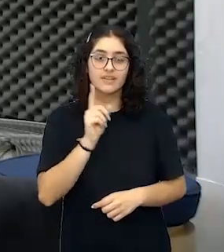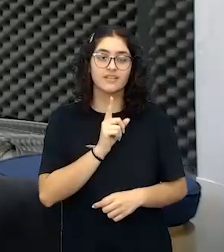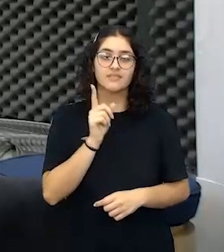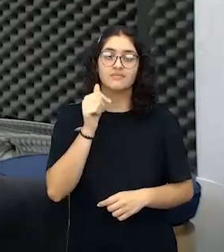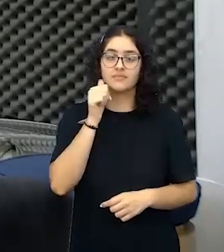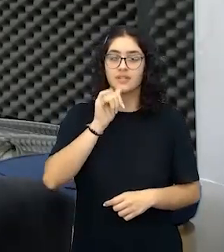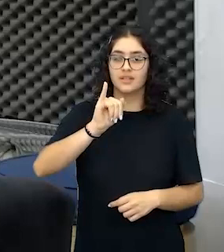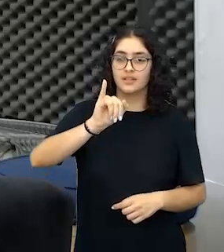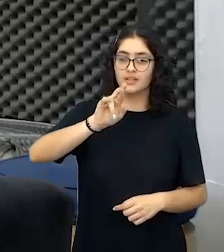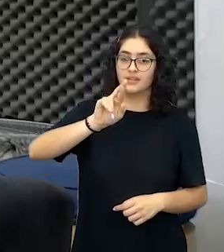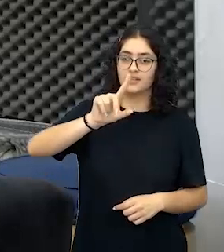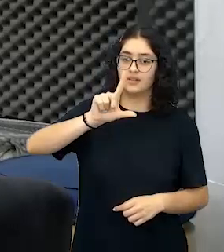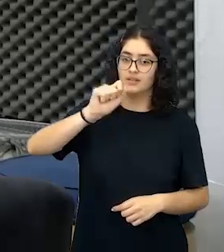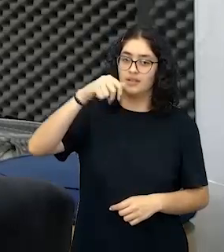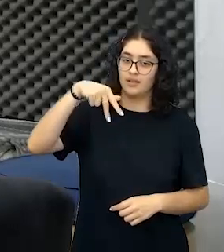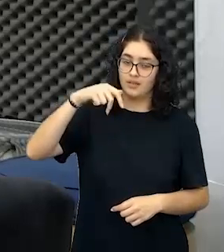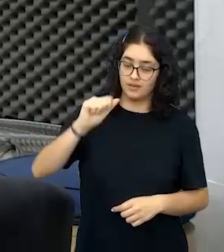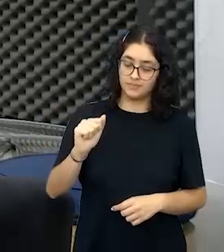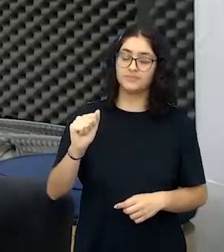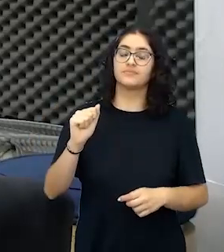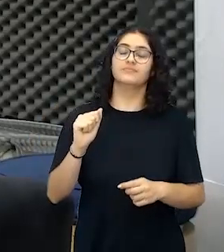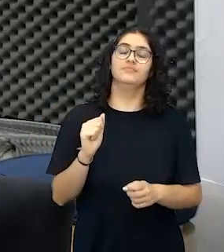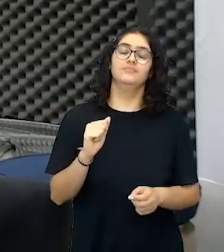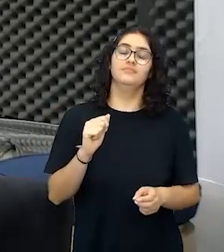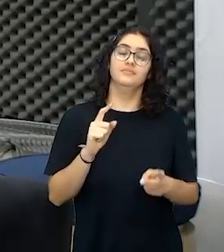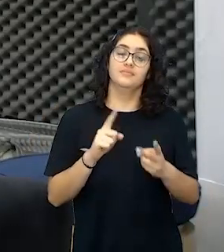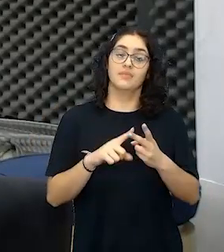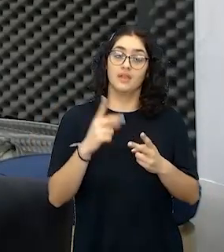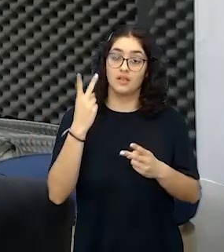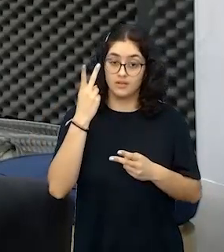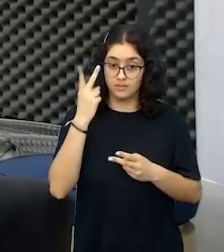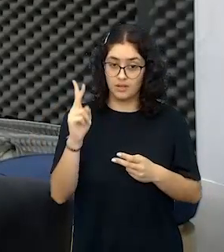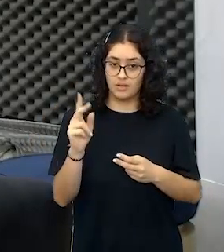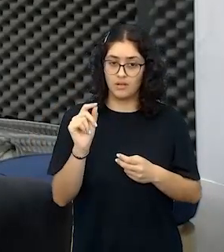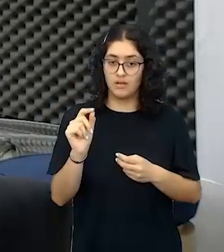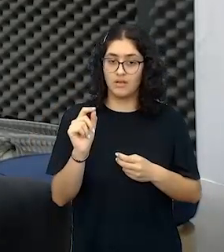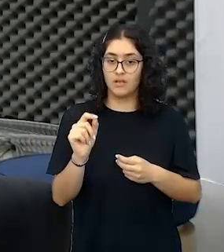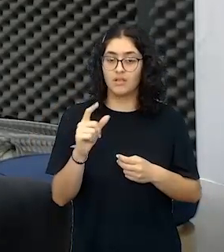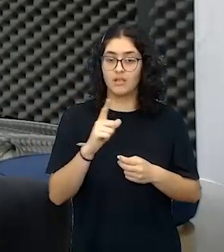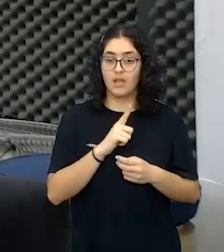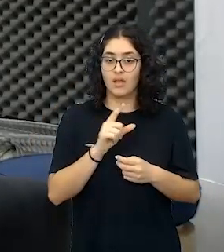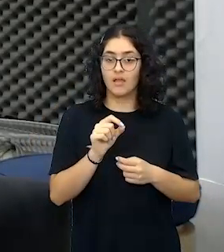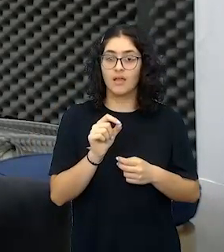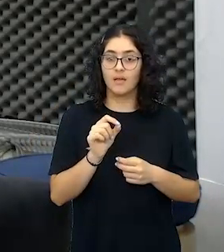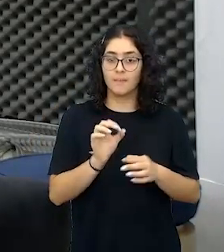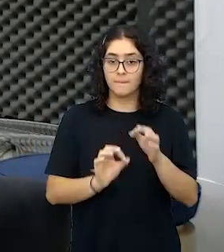protetivas, e no segundo dia nós trabalhamos com plano de contingência e